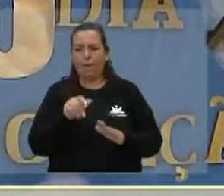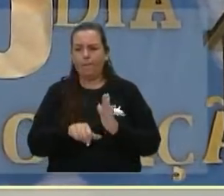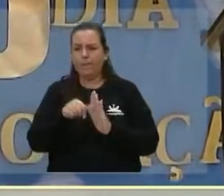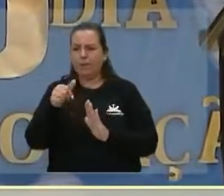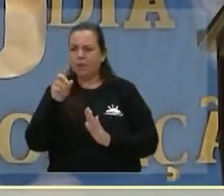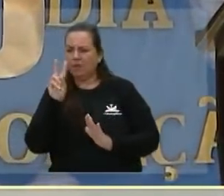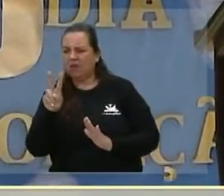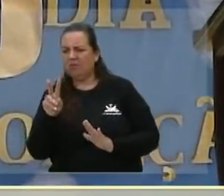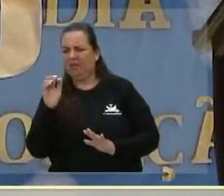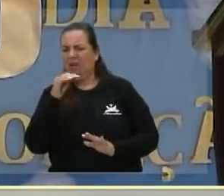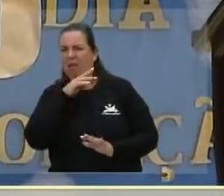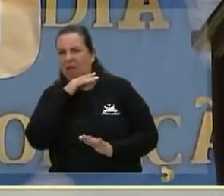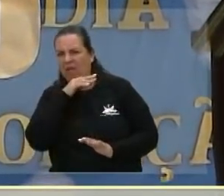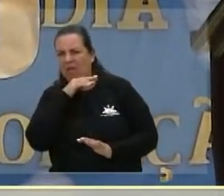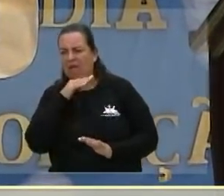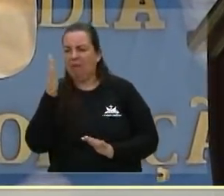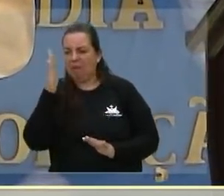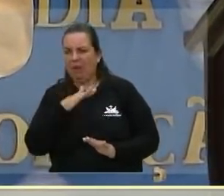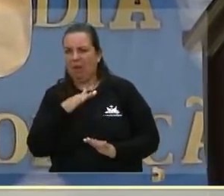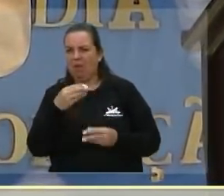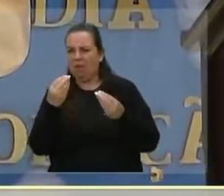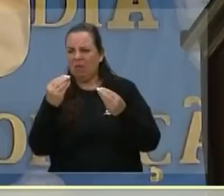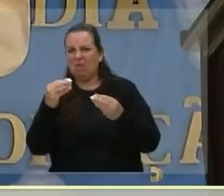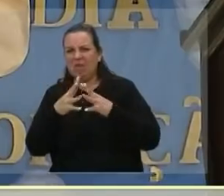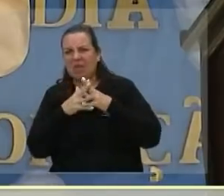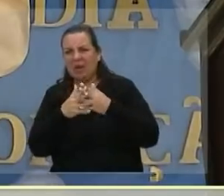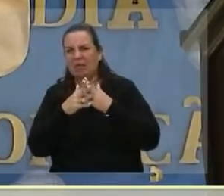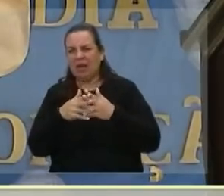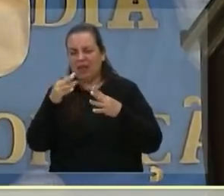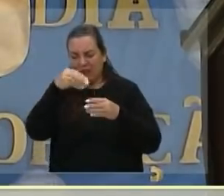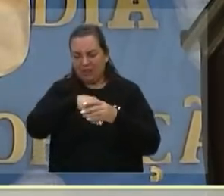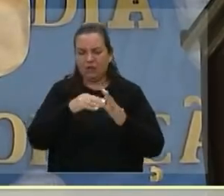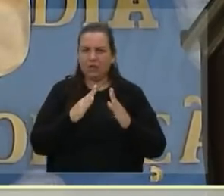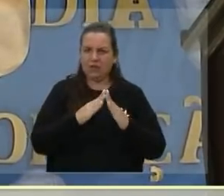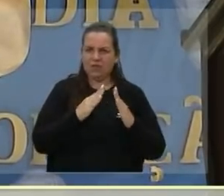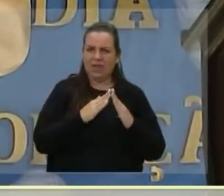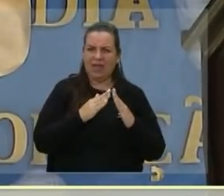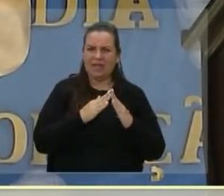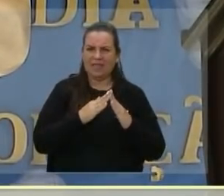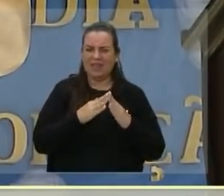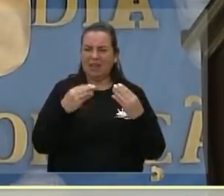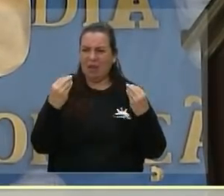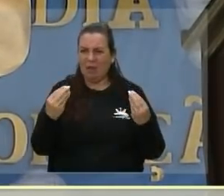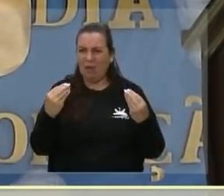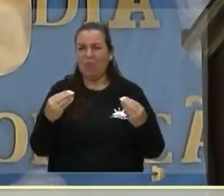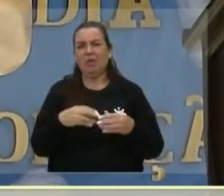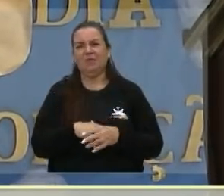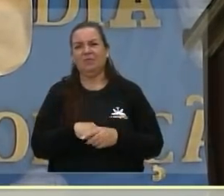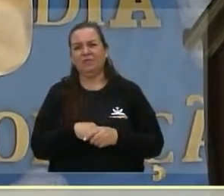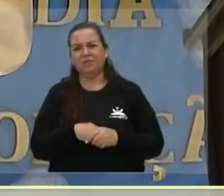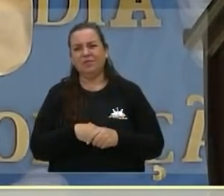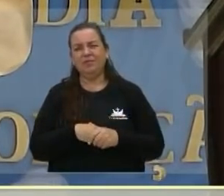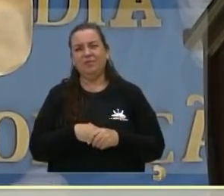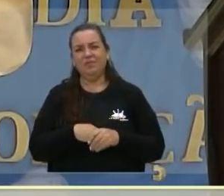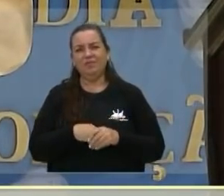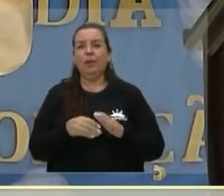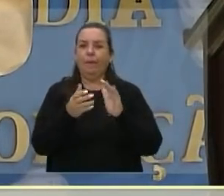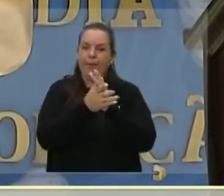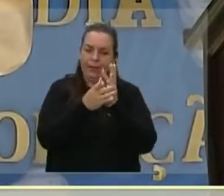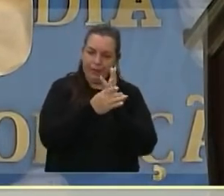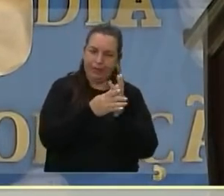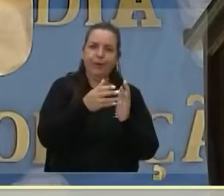ruim gente olha como isso atrapalha dentro de casa olha isso como atrapalha de novo vou pegar marido e